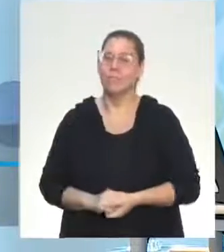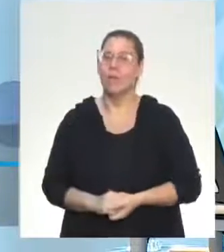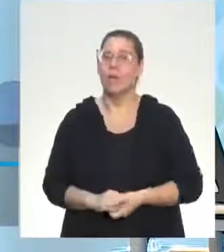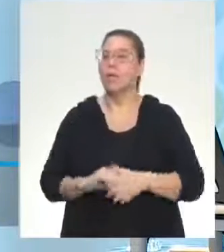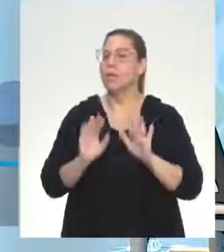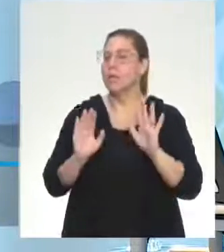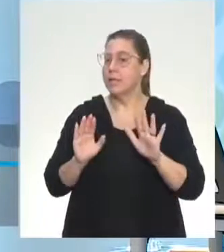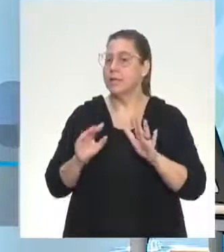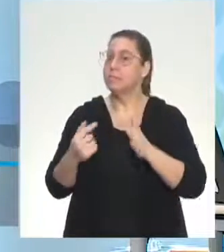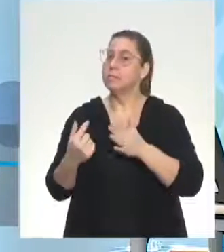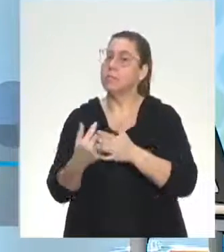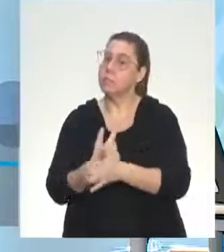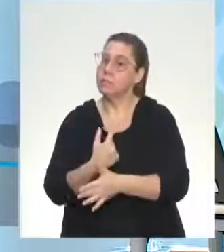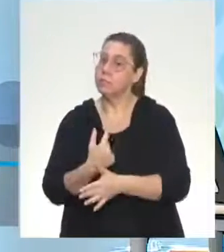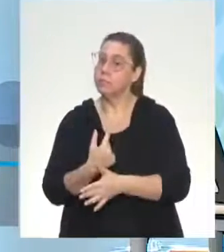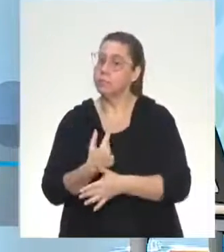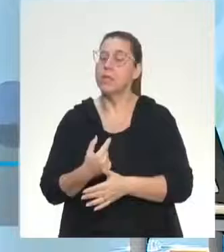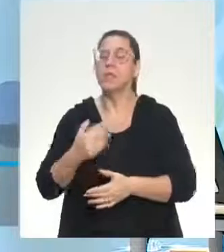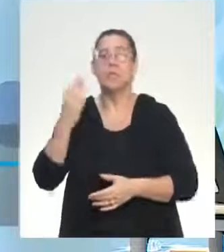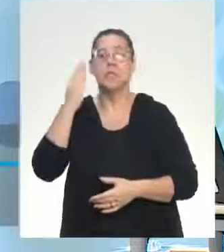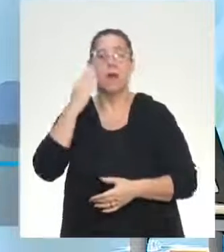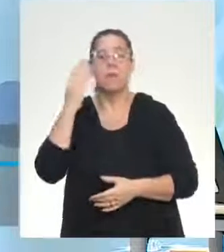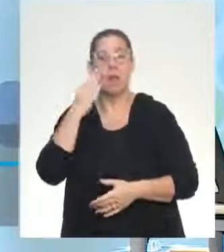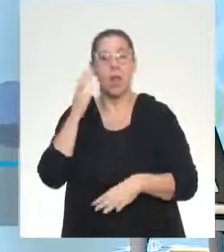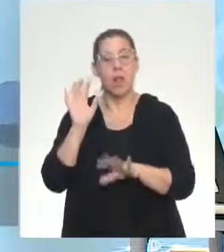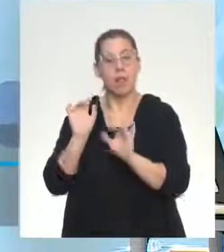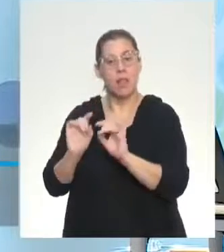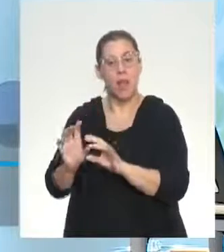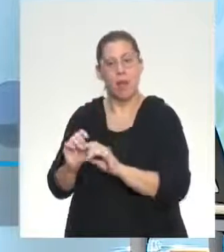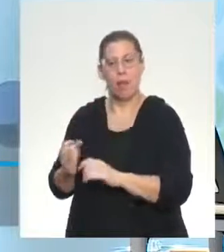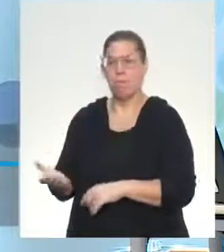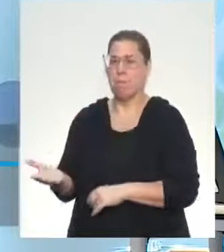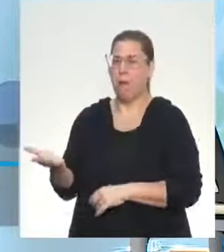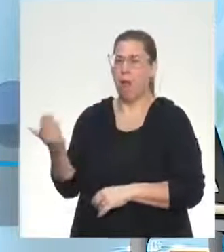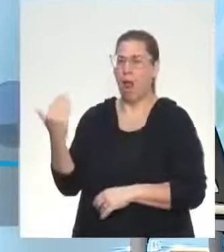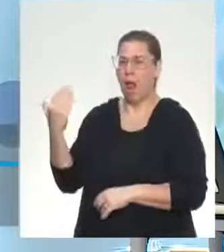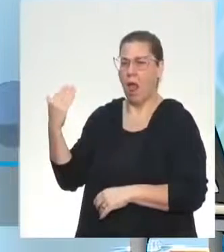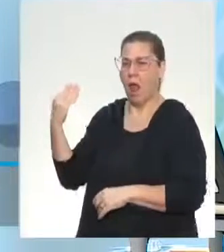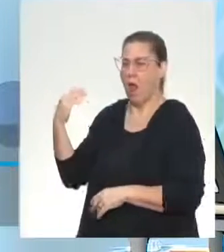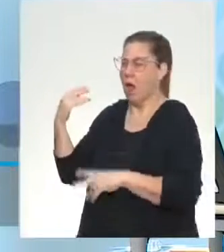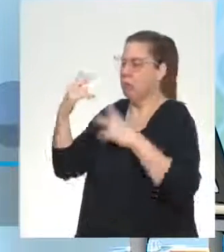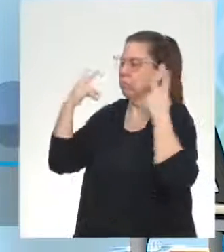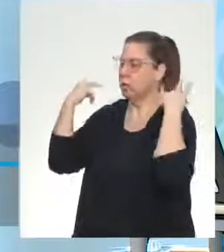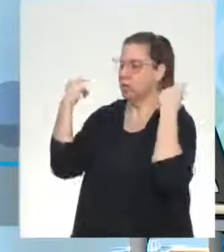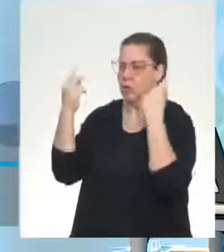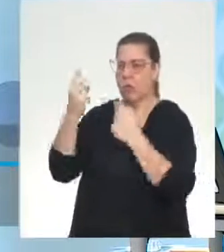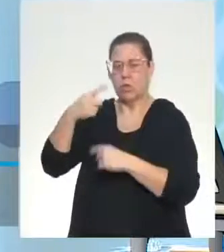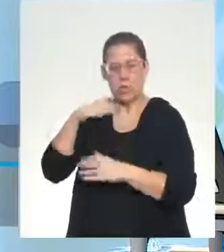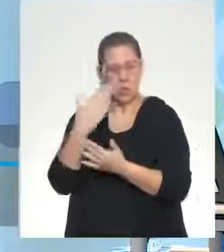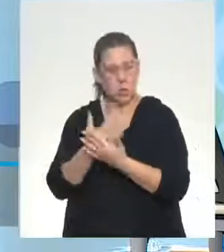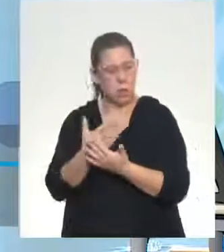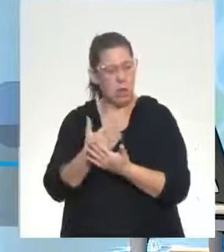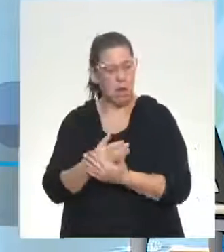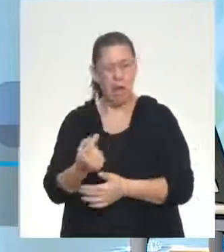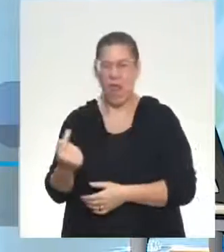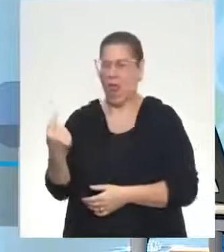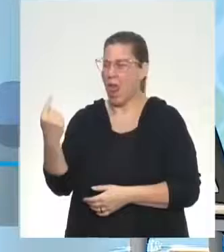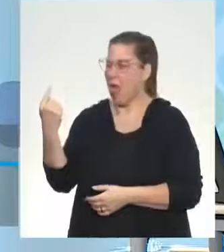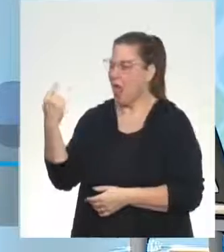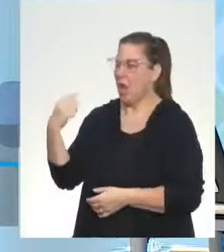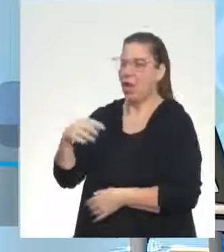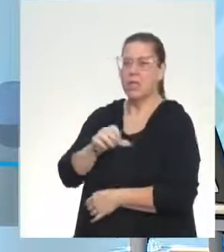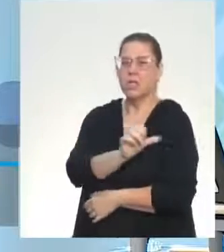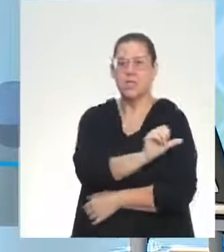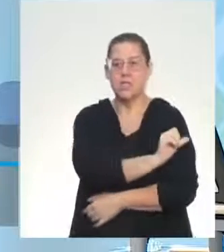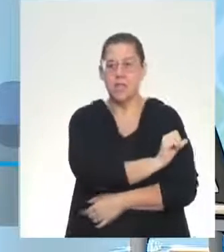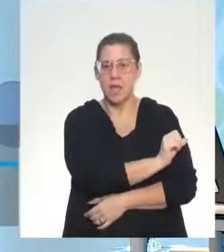questão dos saberes e das técnicas, os antigos gregos que vocês estudaram lá no 6º ano, que para